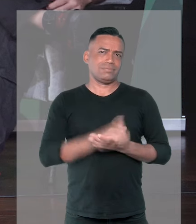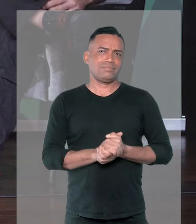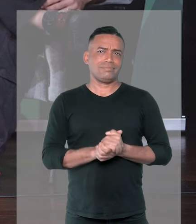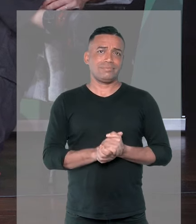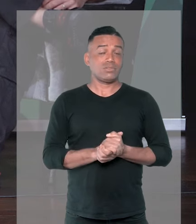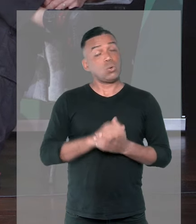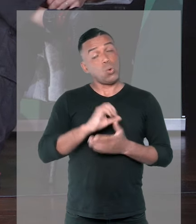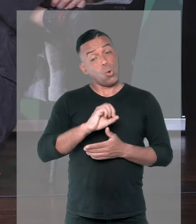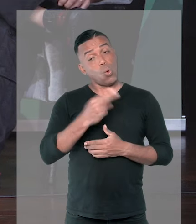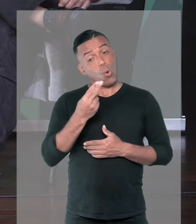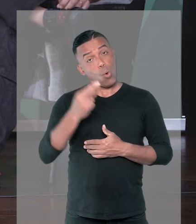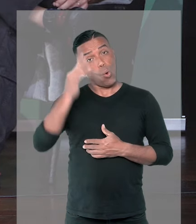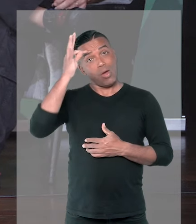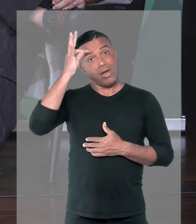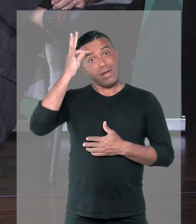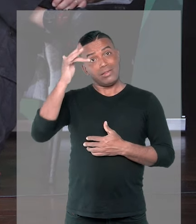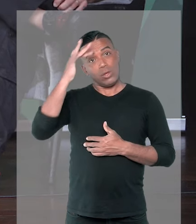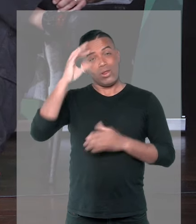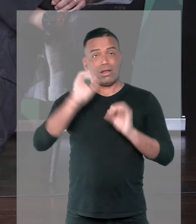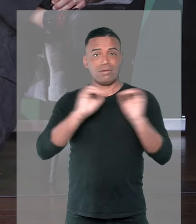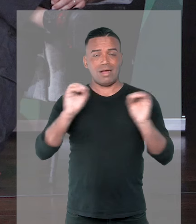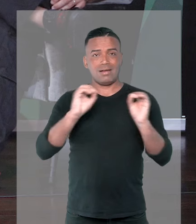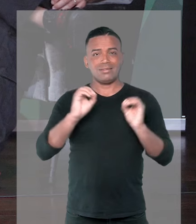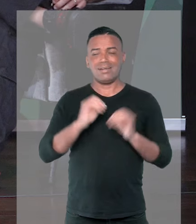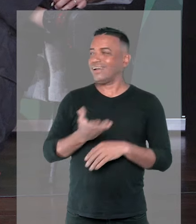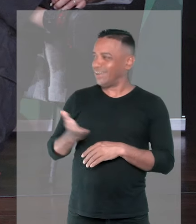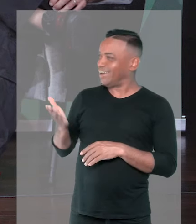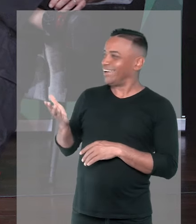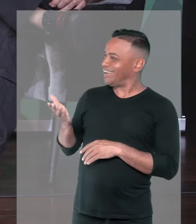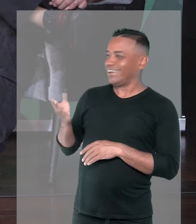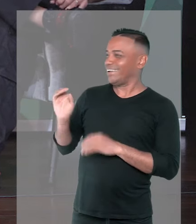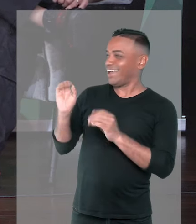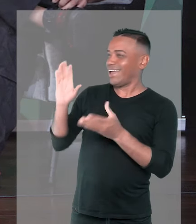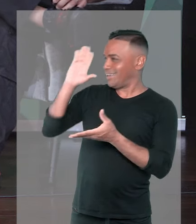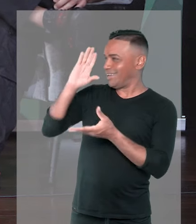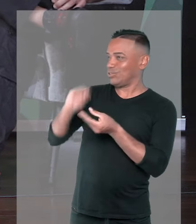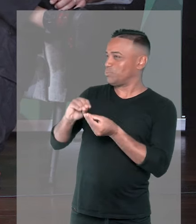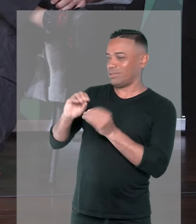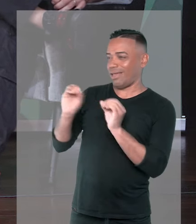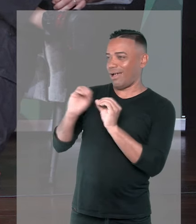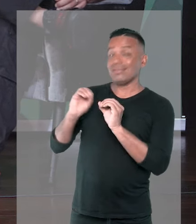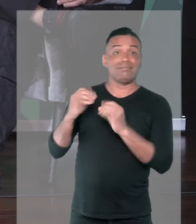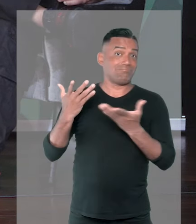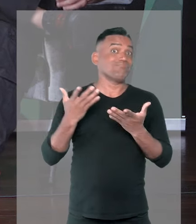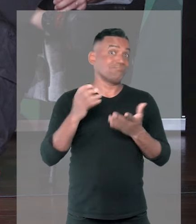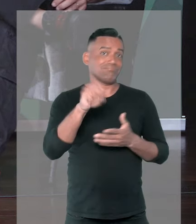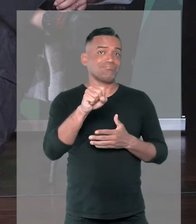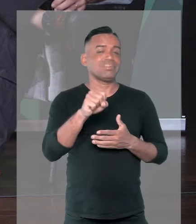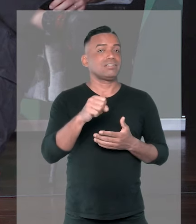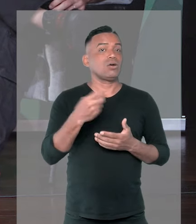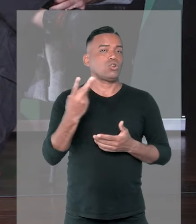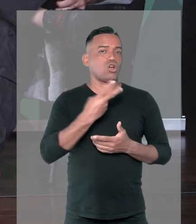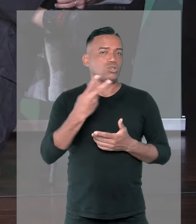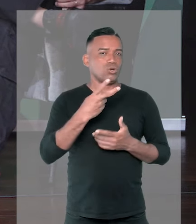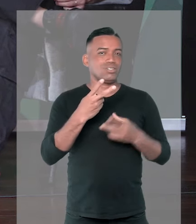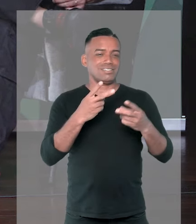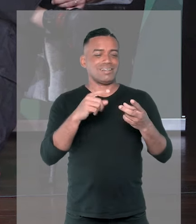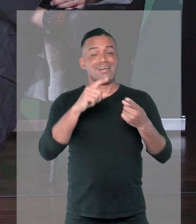teoria nenhuma aí Rosário e eu resolvido em lugar nenhum né é é resolvido em lugar nenhum aí Rosário e eu né